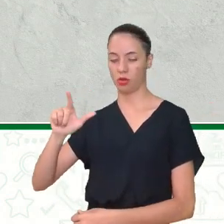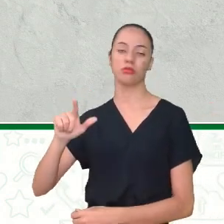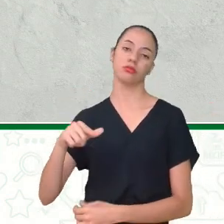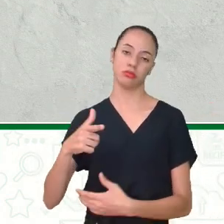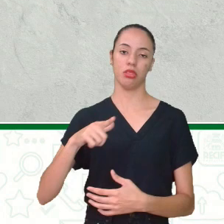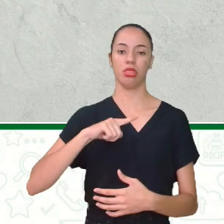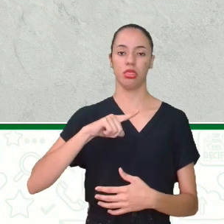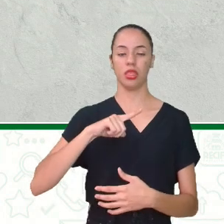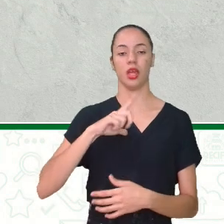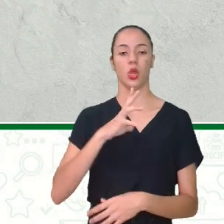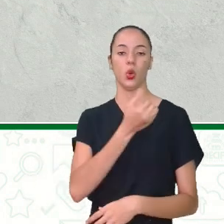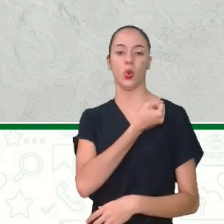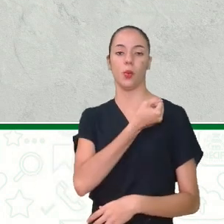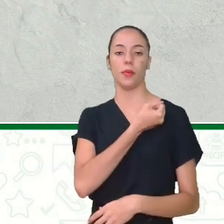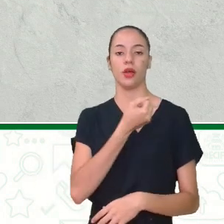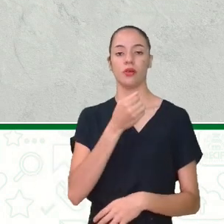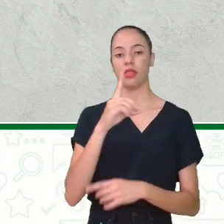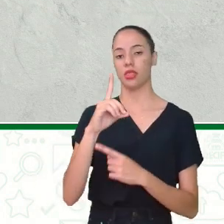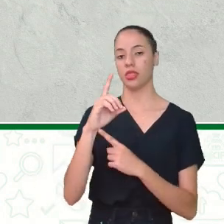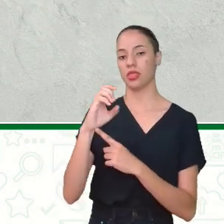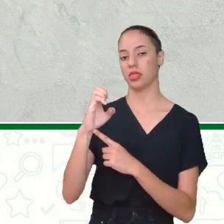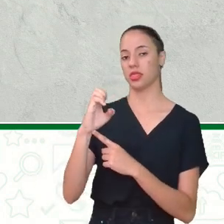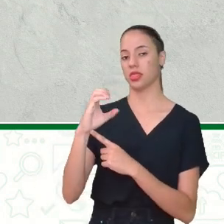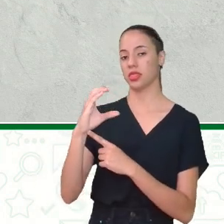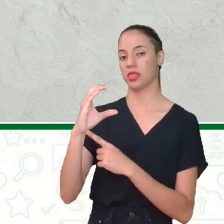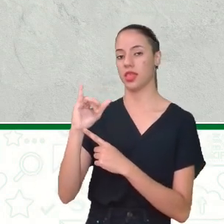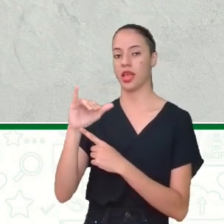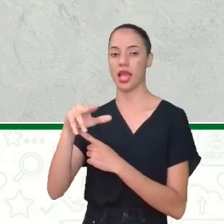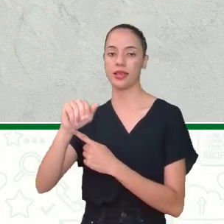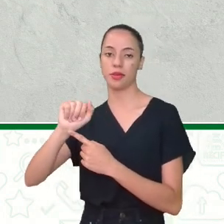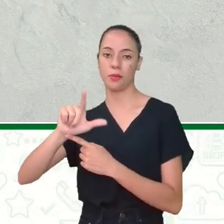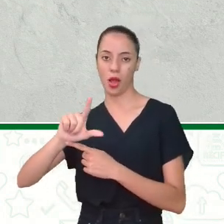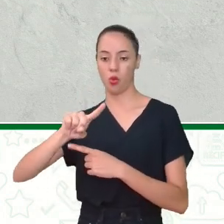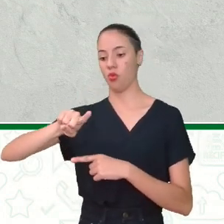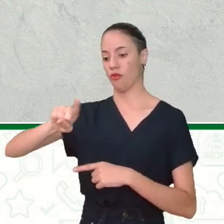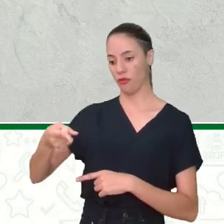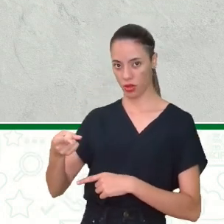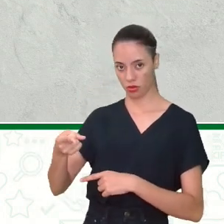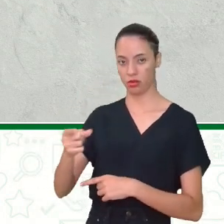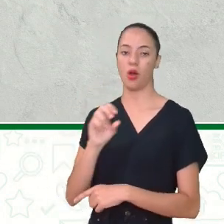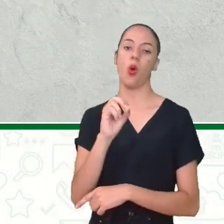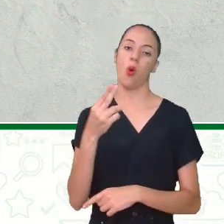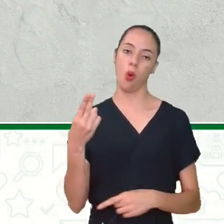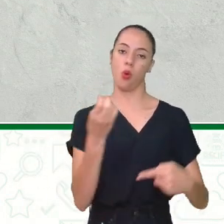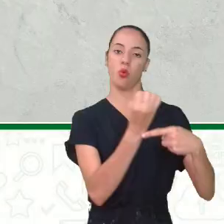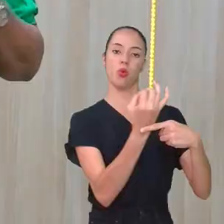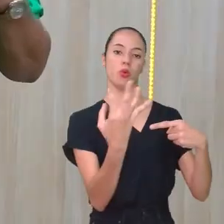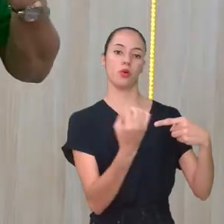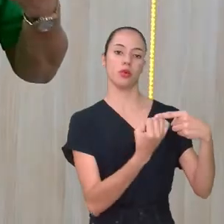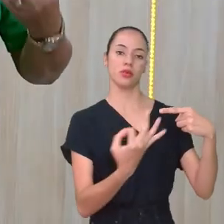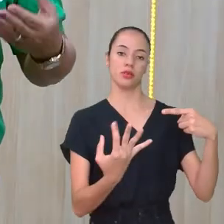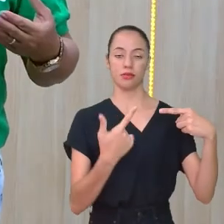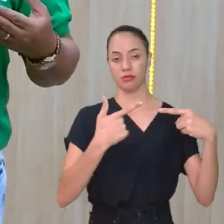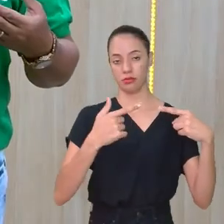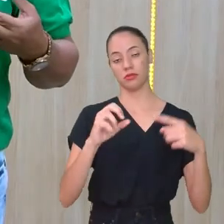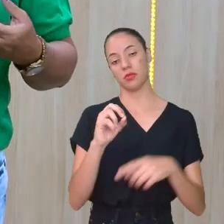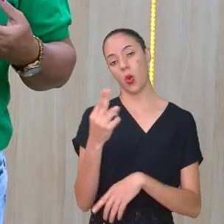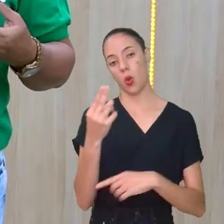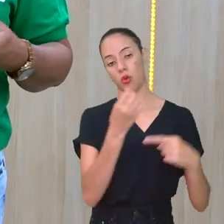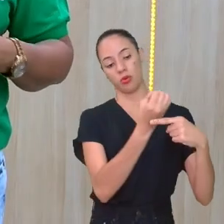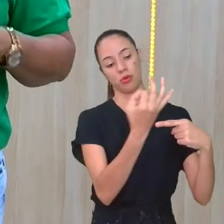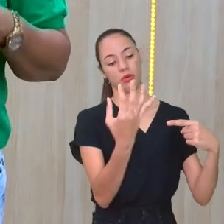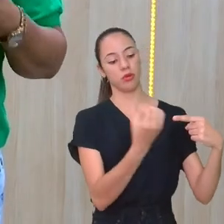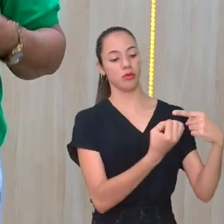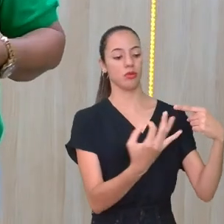Com vírgula, ou vamos ter uma fração. Então, ou transformamos a